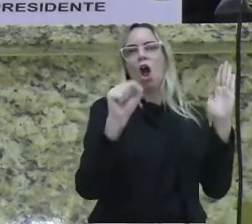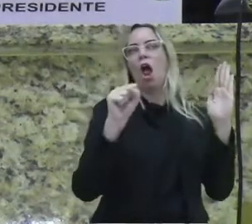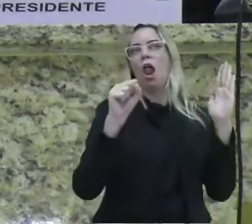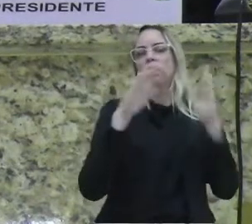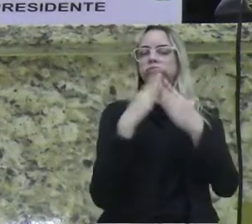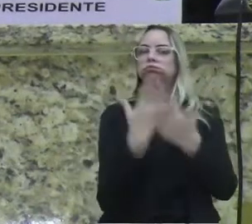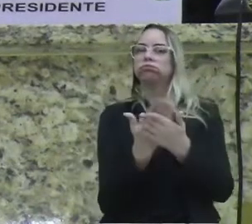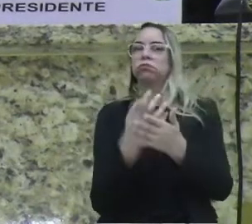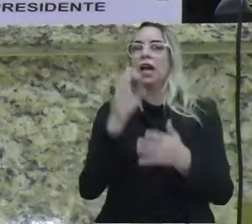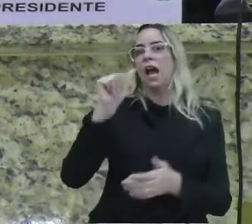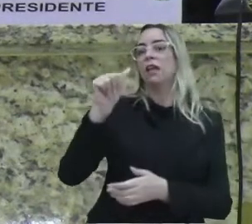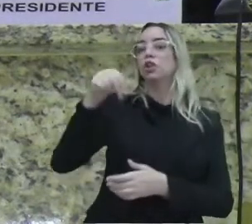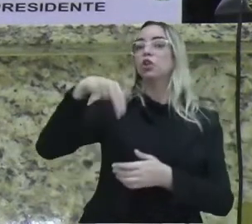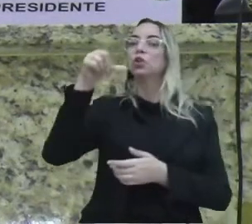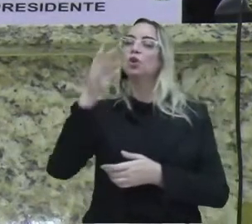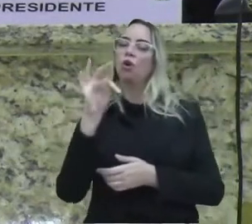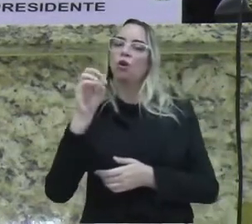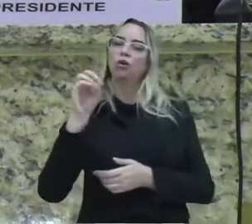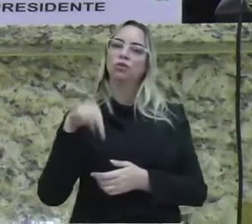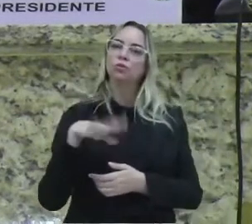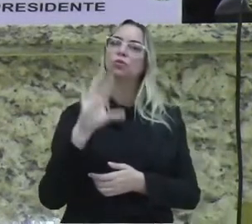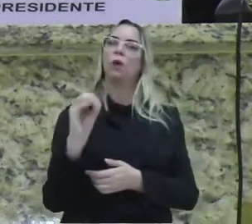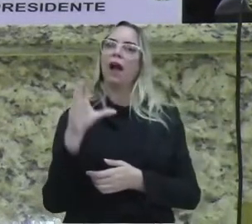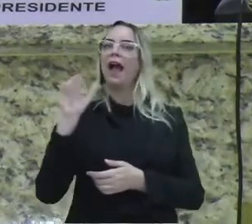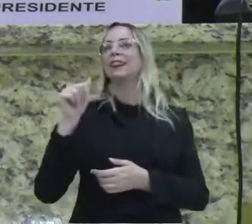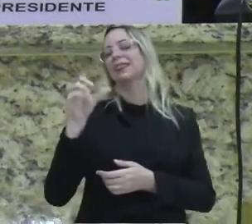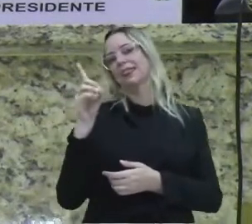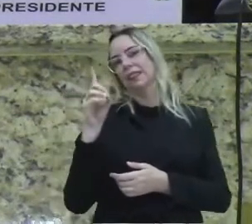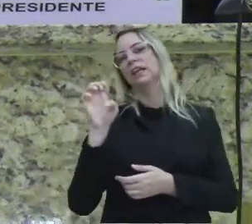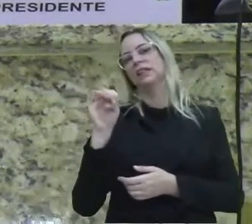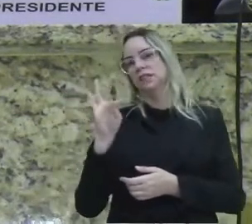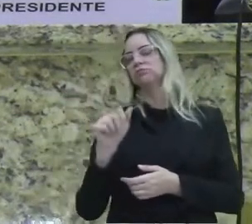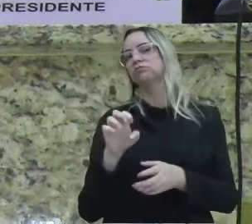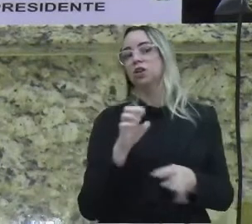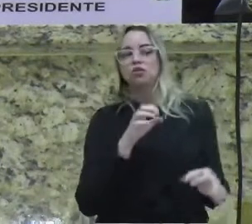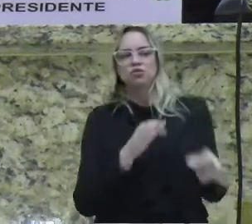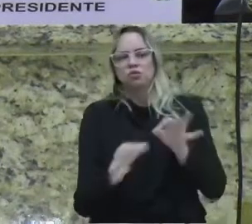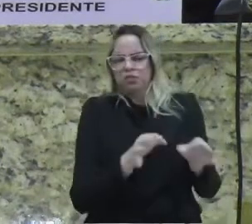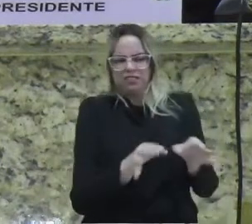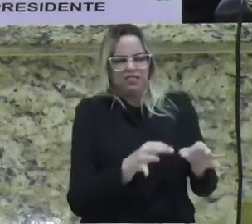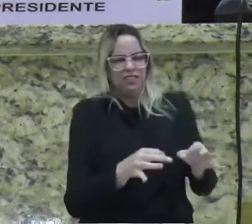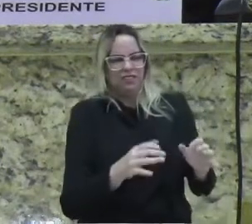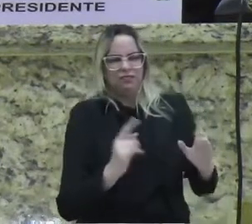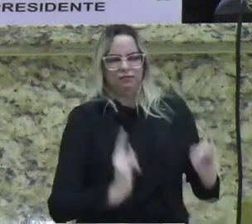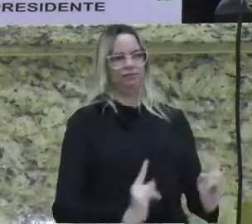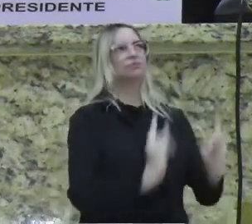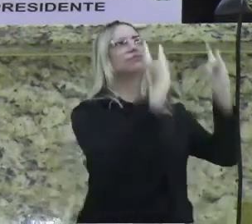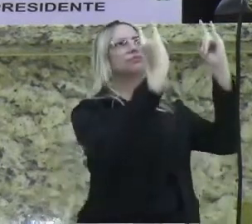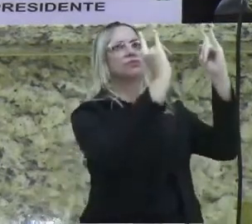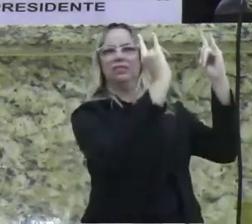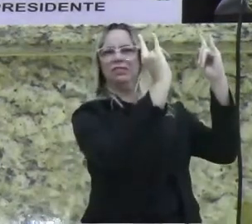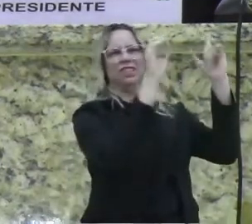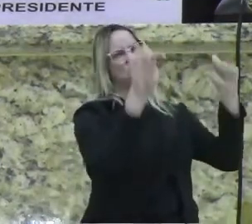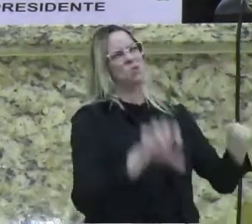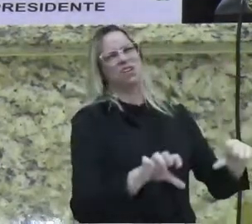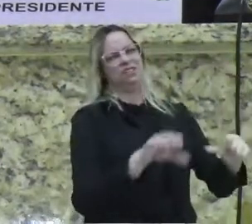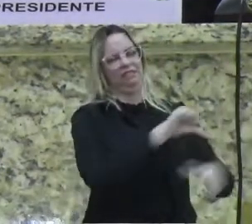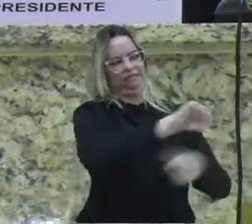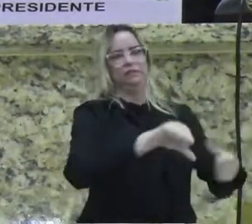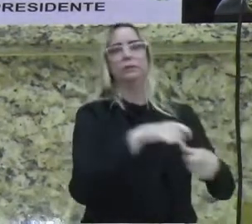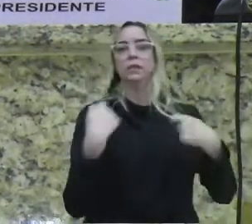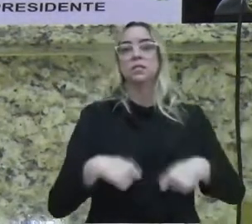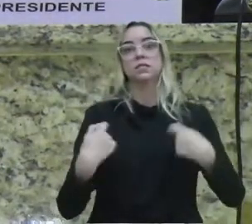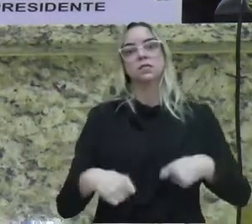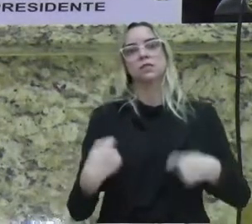na Ipueira, que há uma necessidade de estrutura, a escola está com estrutura realmente muito necessitada de reforma, então